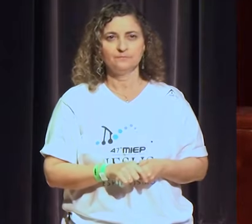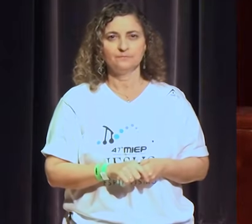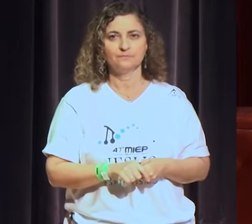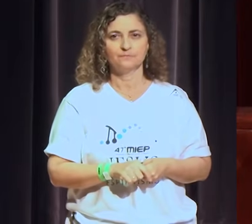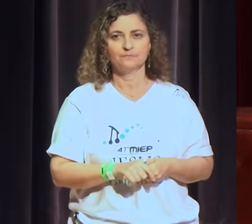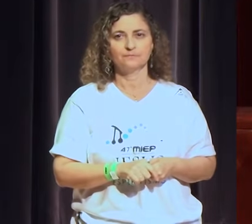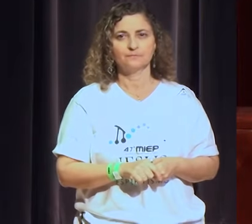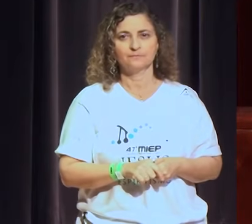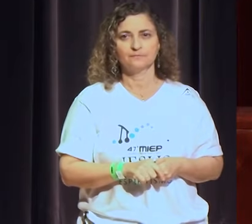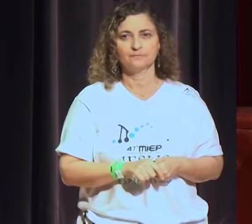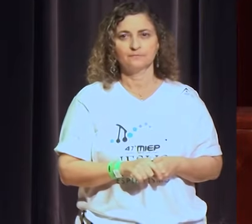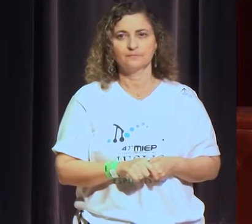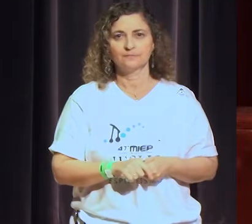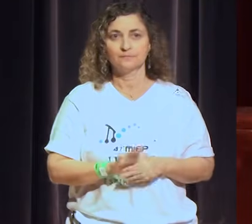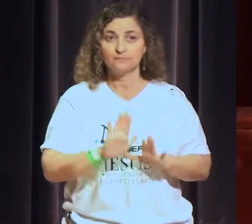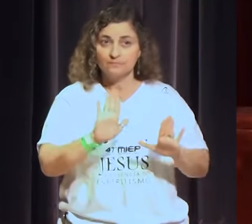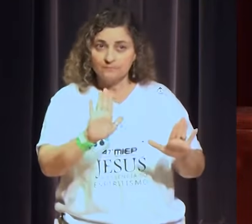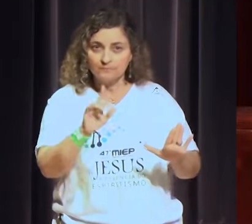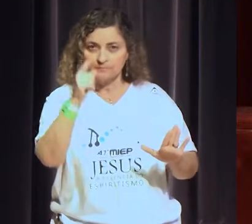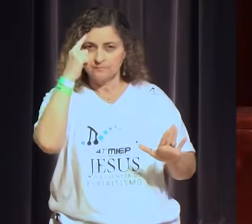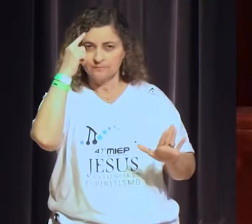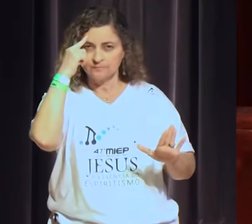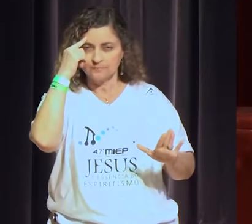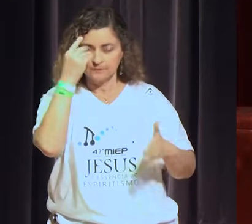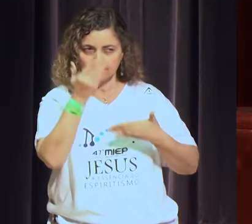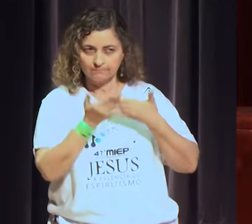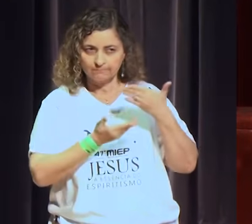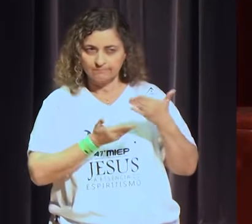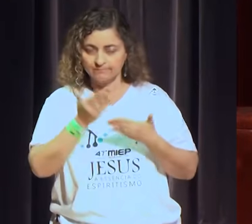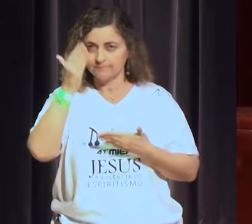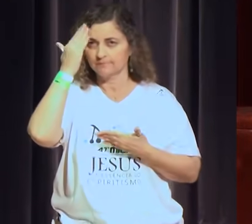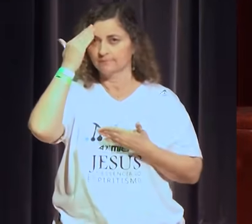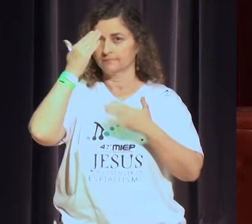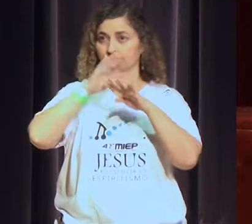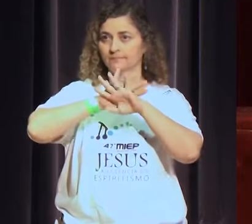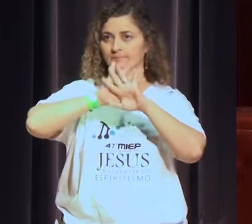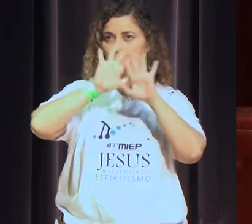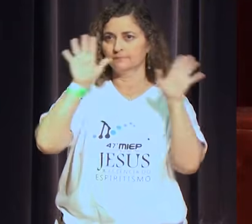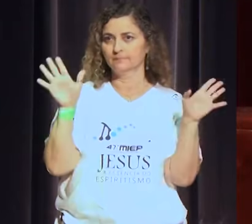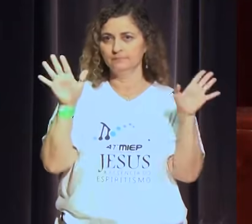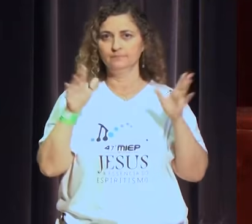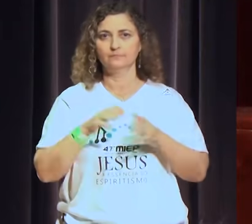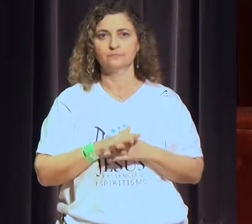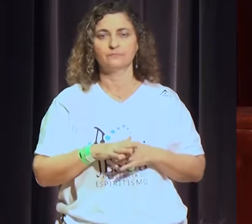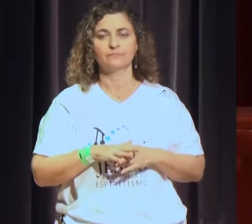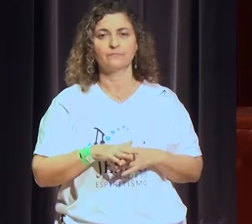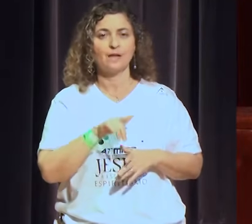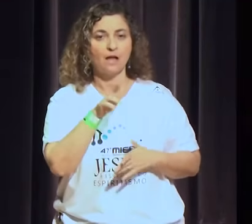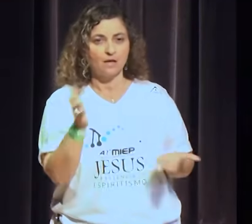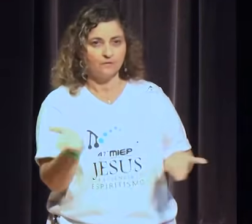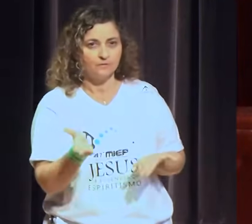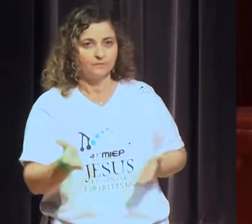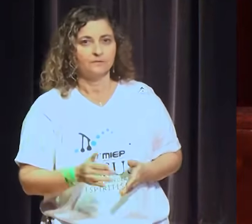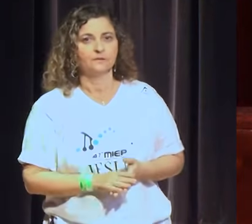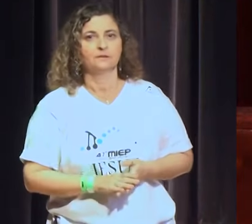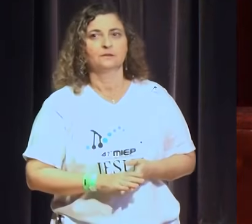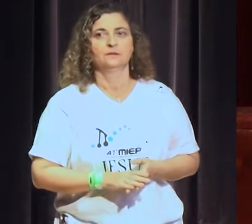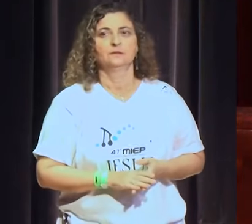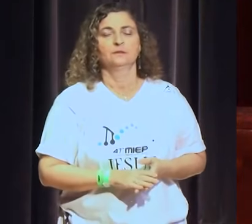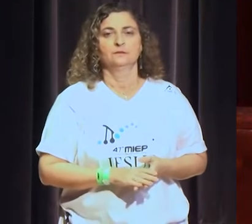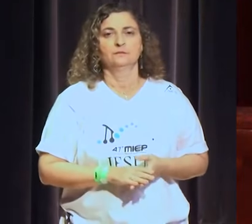Então, só para a gente fazer esse contraponto. Numa abordagem universal, gente,